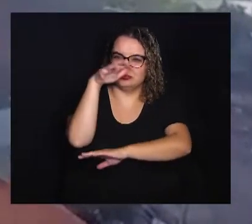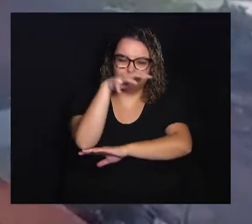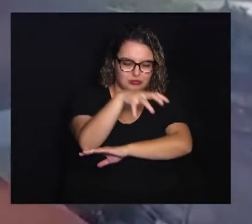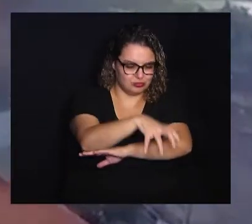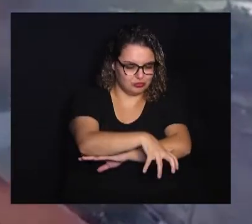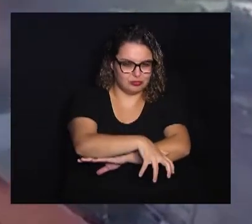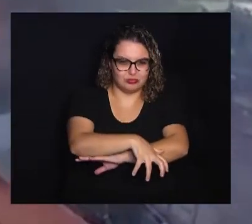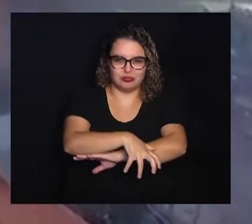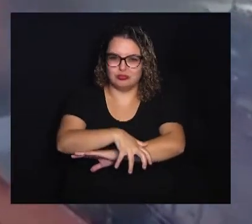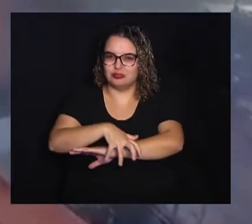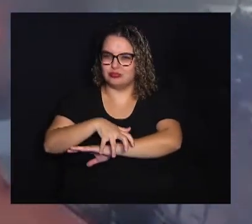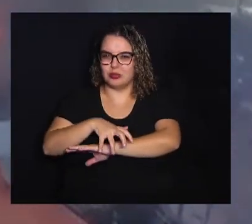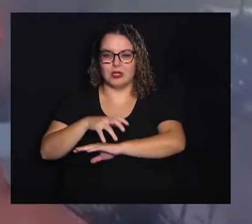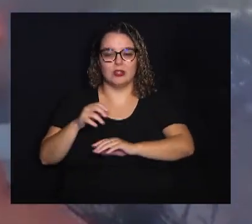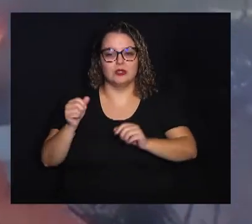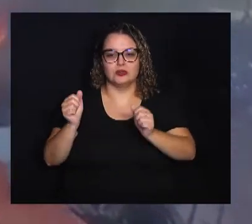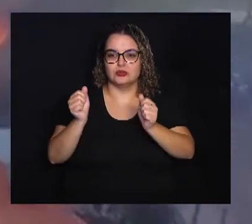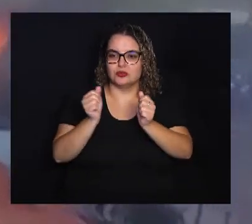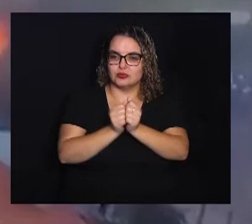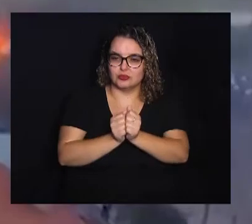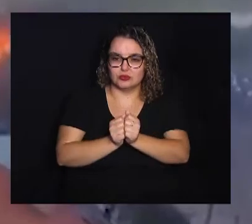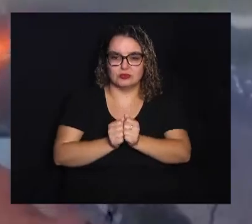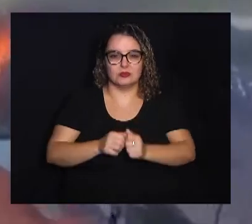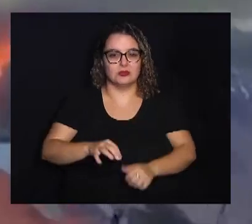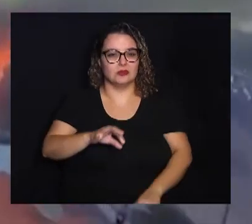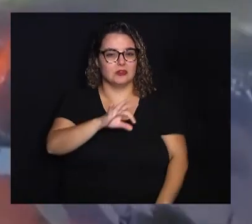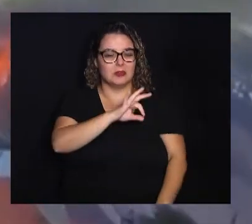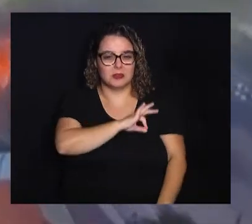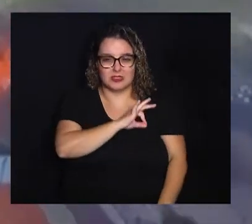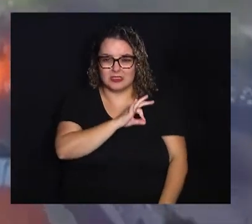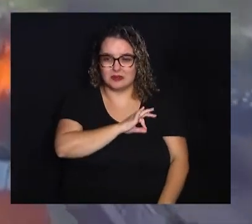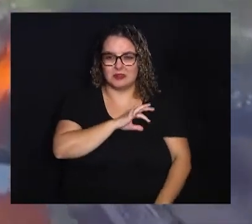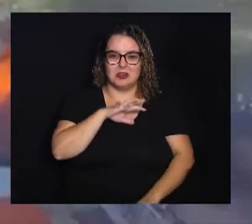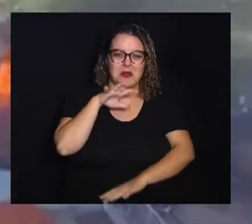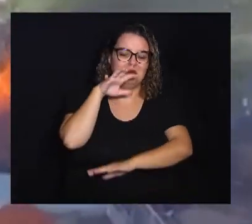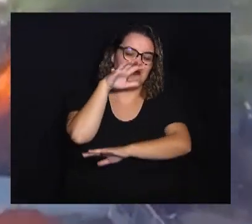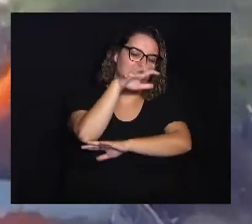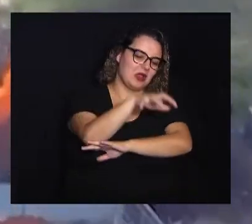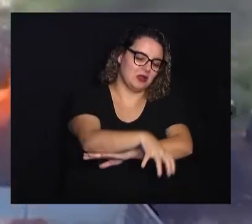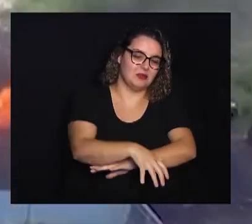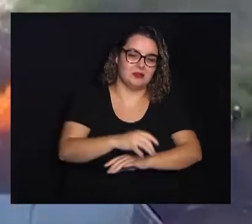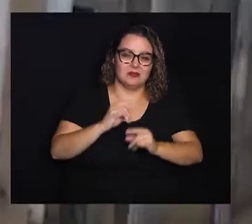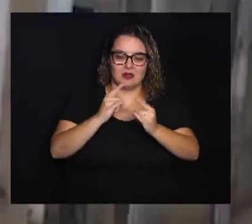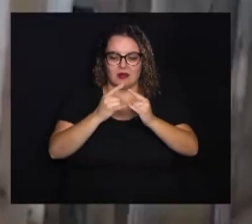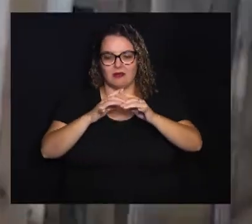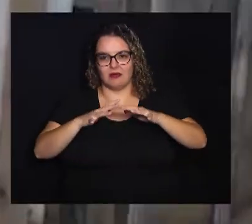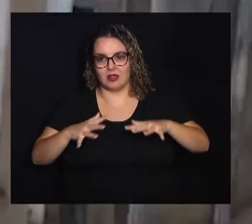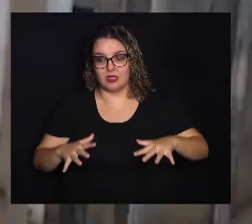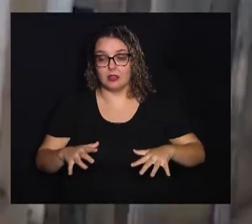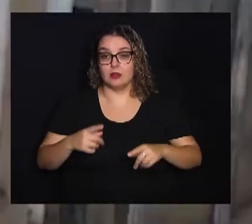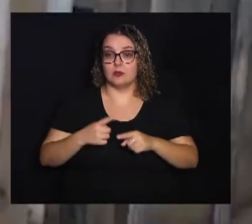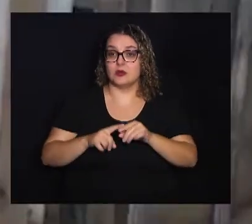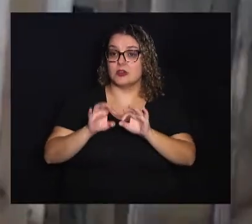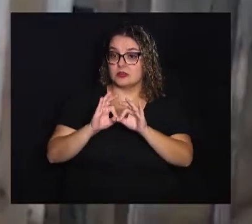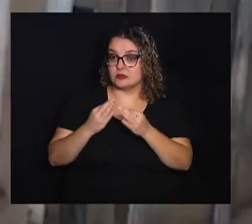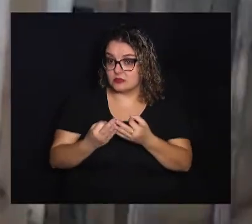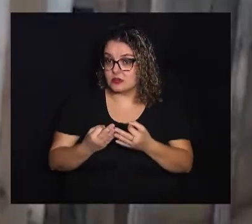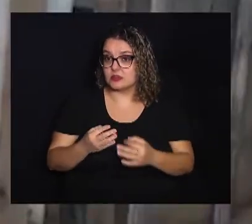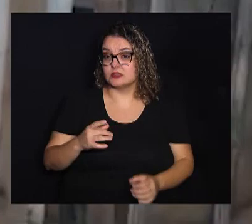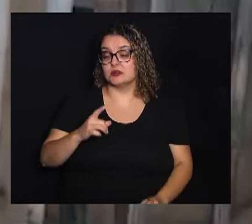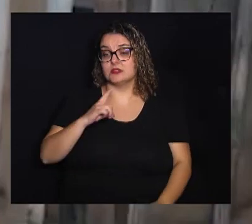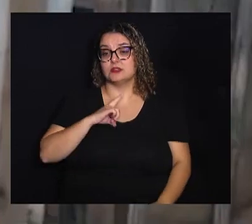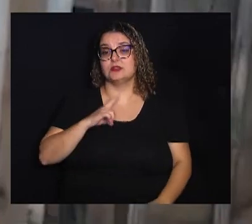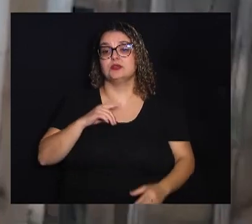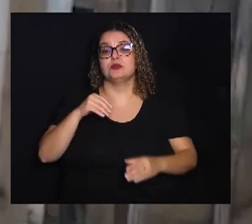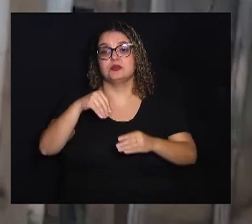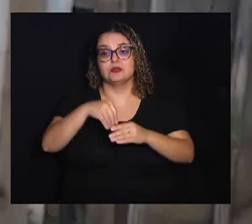juntamente com as viaturas, elas passaram por cima do meu barraco. Porque ali as famílias ainda estavam dentro